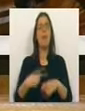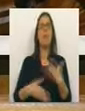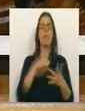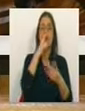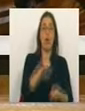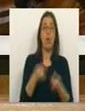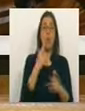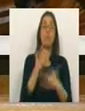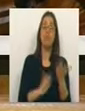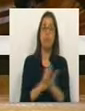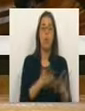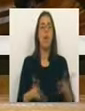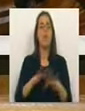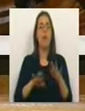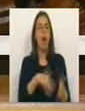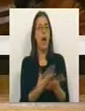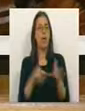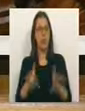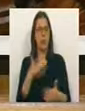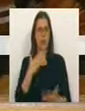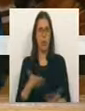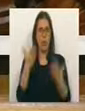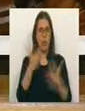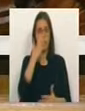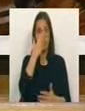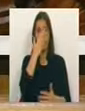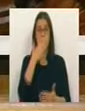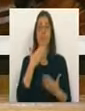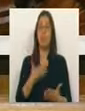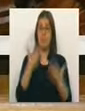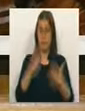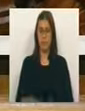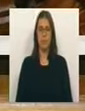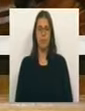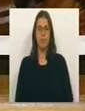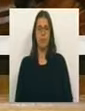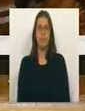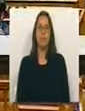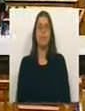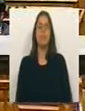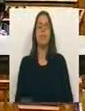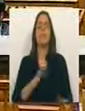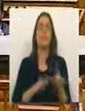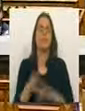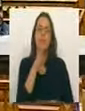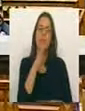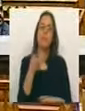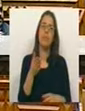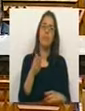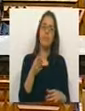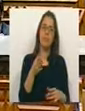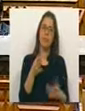motivem os agricultores a continuar o caminho que fizeram até hoje. Muito obrigado. Muito obrigado. O senhor deputado...